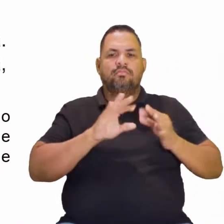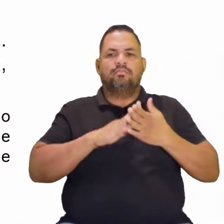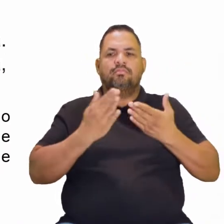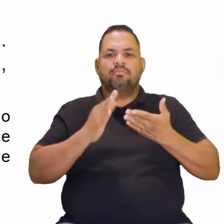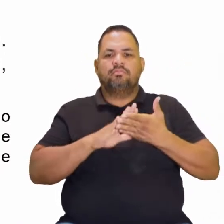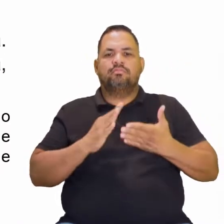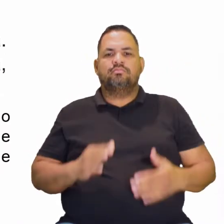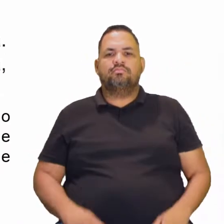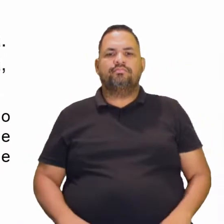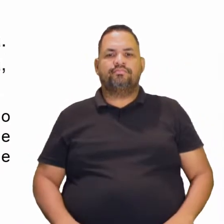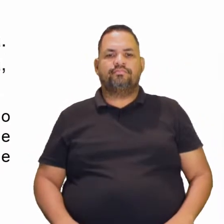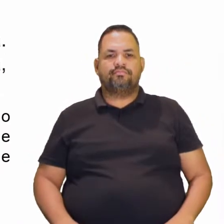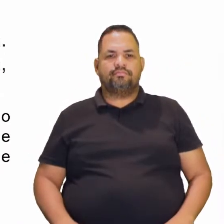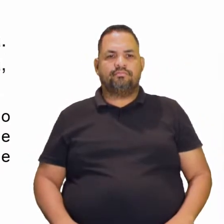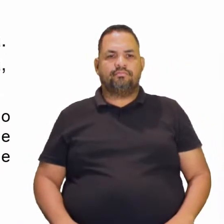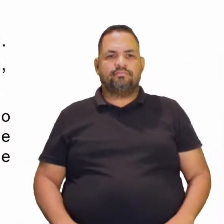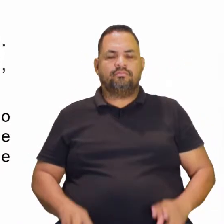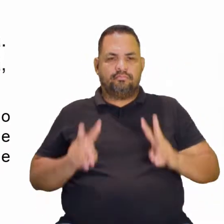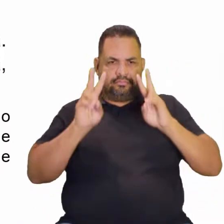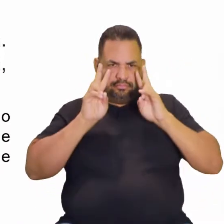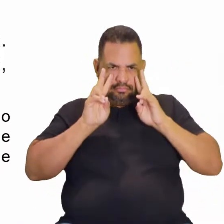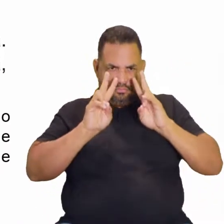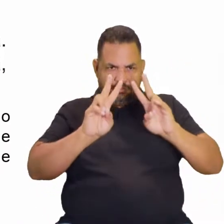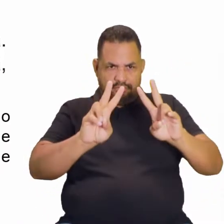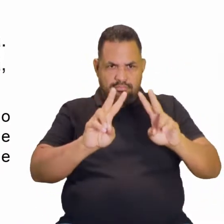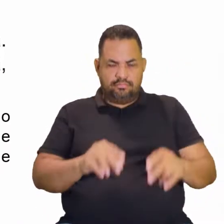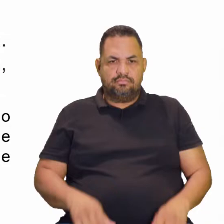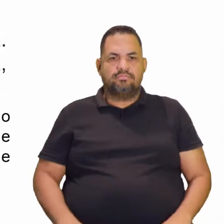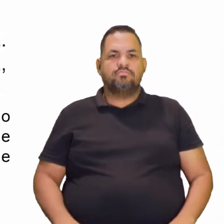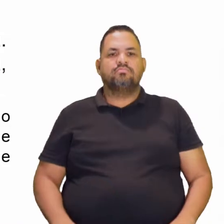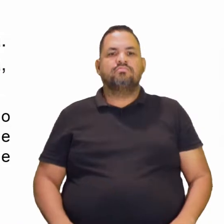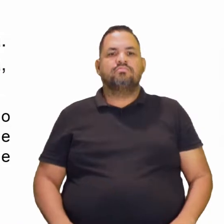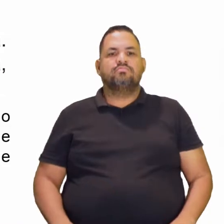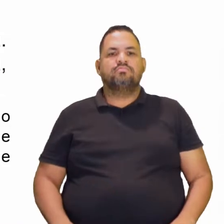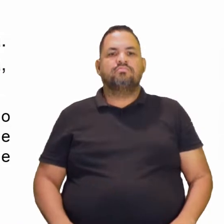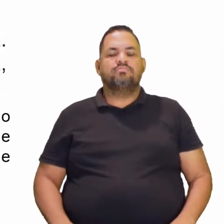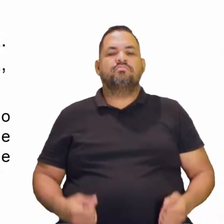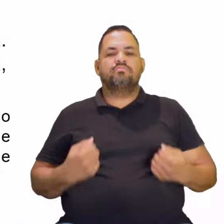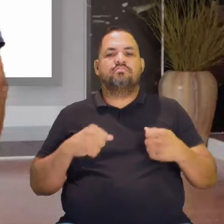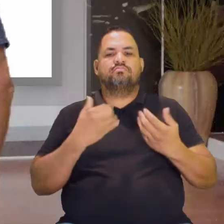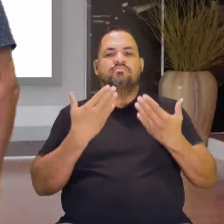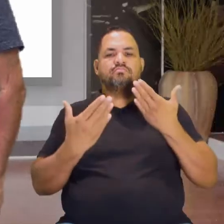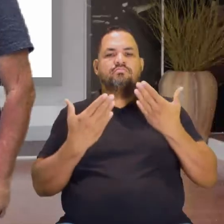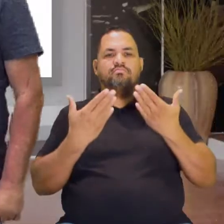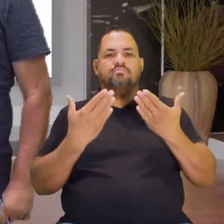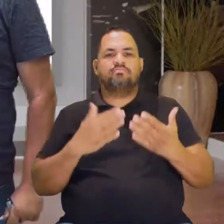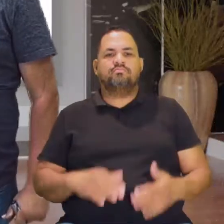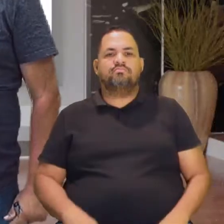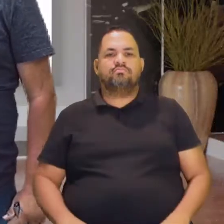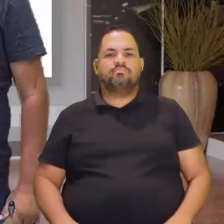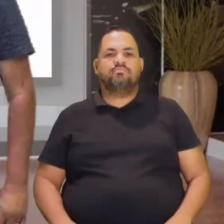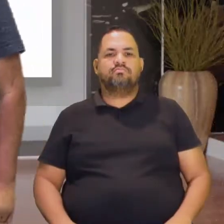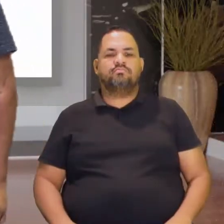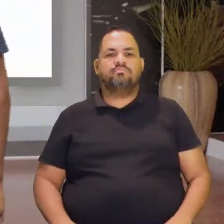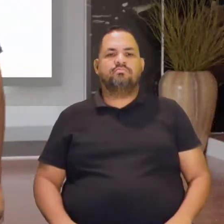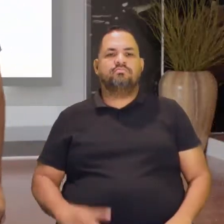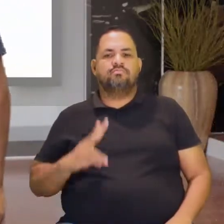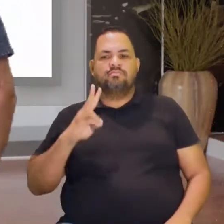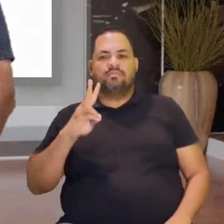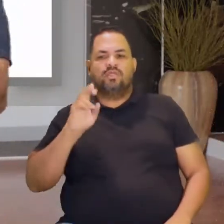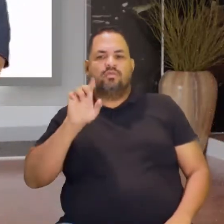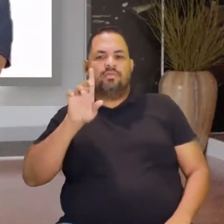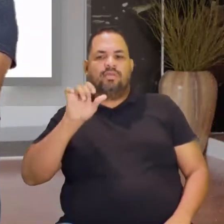das composições, né? Então, podemos até comparar um pouco com o cubismo, né, professor? Sim. Foi uma vanguarda